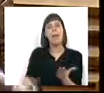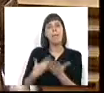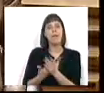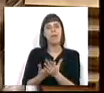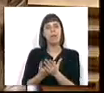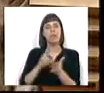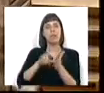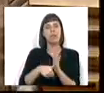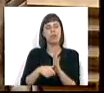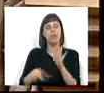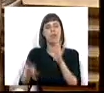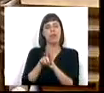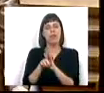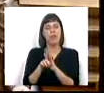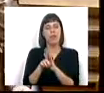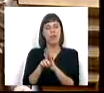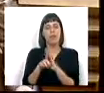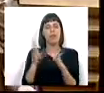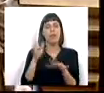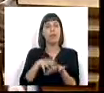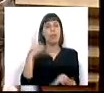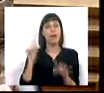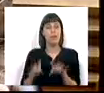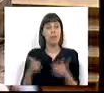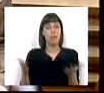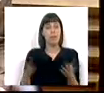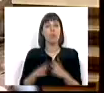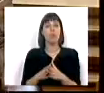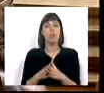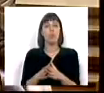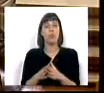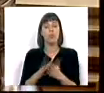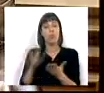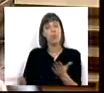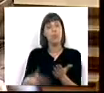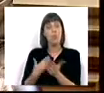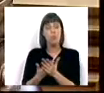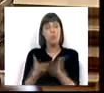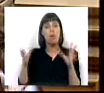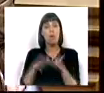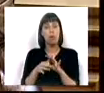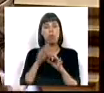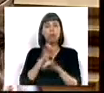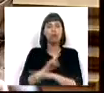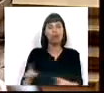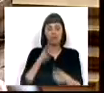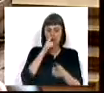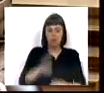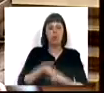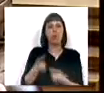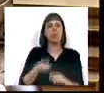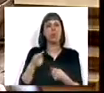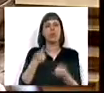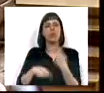apresentam um projeto de lei ao Parlamento que propõe justamente impedir o cultivo,